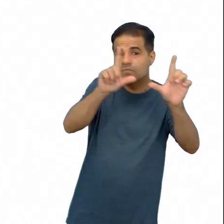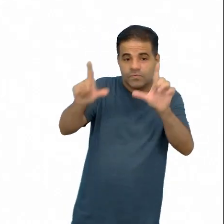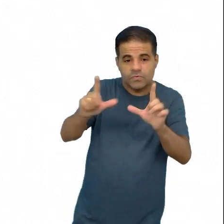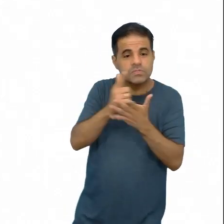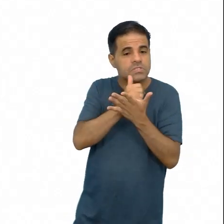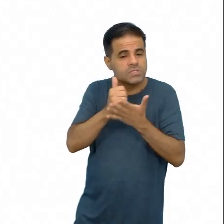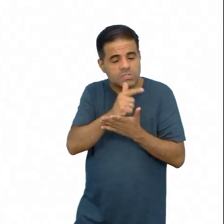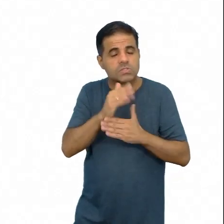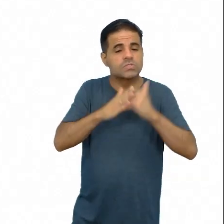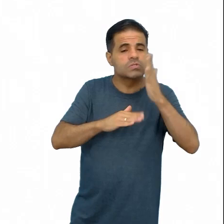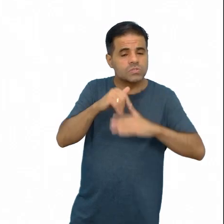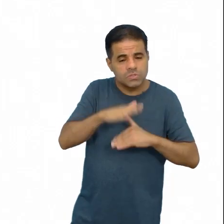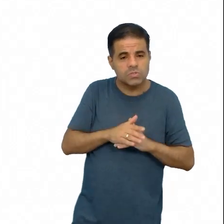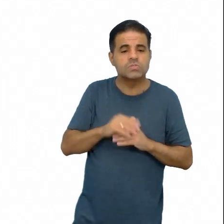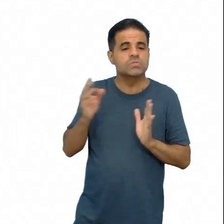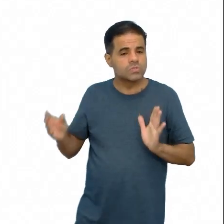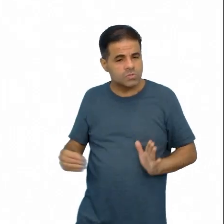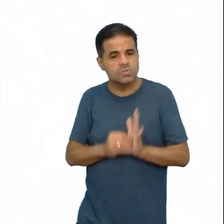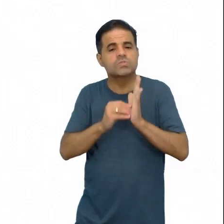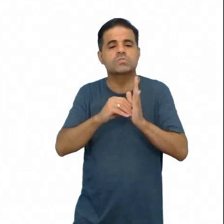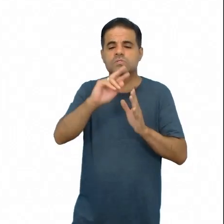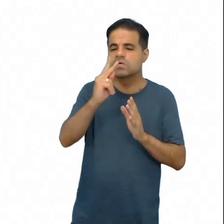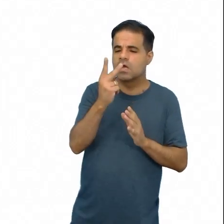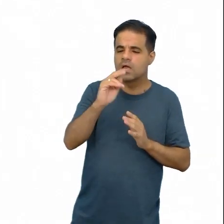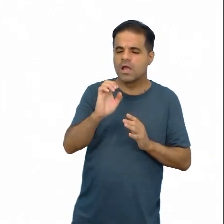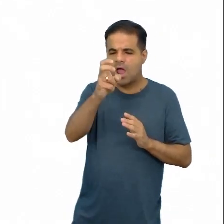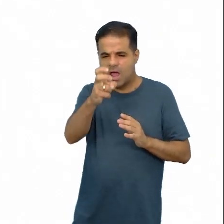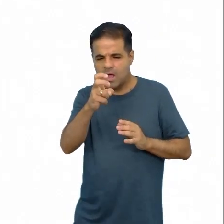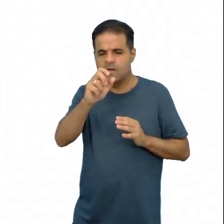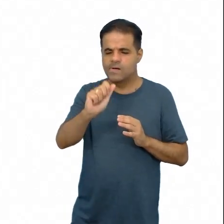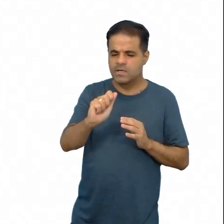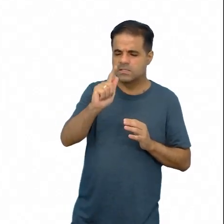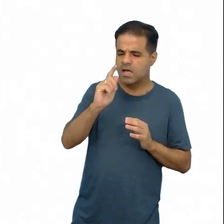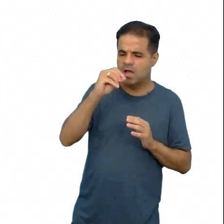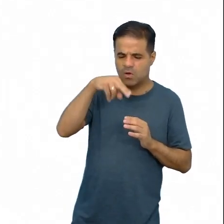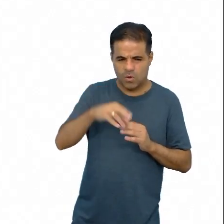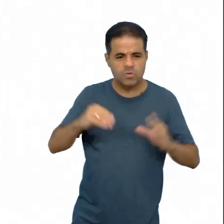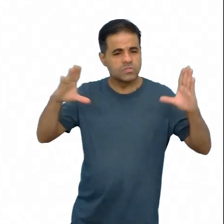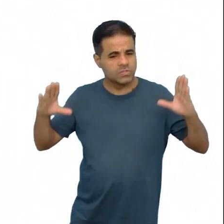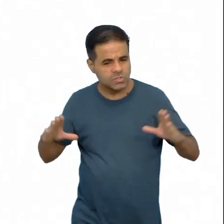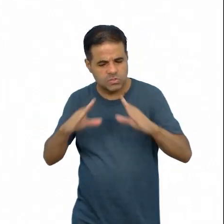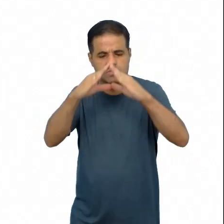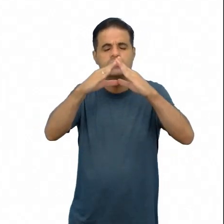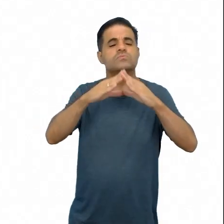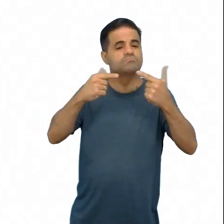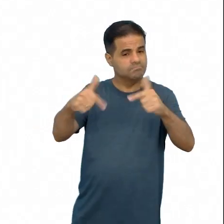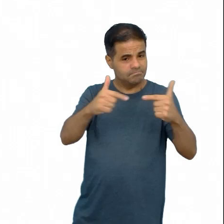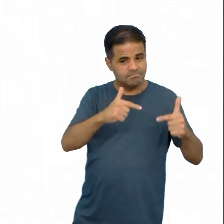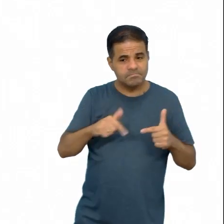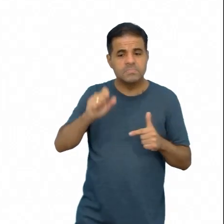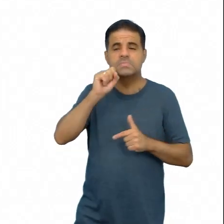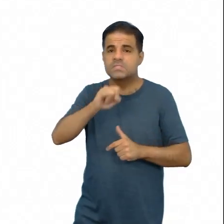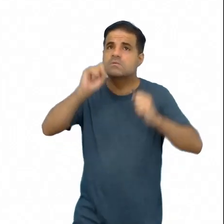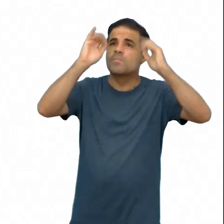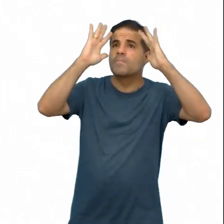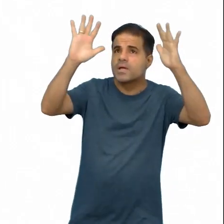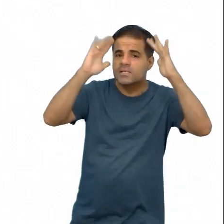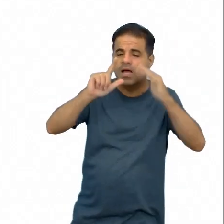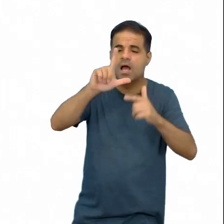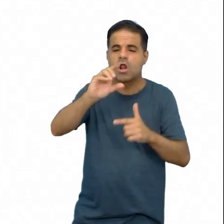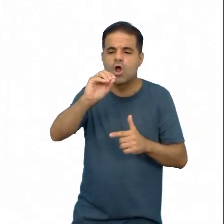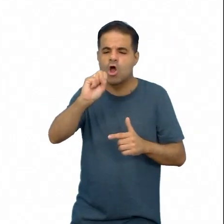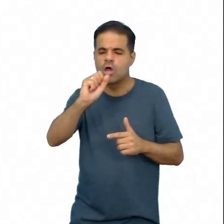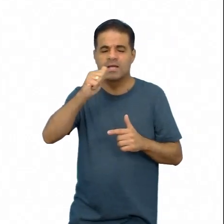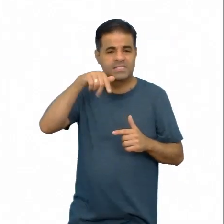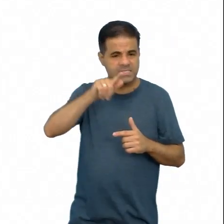caso ele está usando figuras, usando hexágonos para a gente trabalhar, está usando triângulos para a gente, ou se a gente for pensar losangos, vai depender de